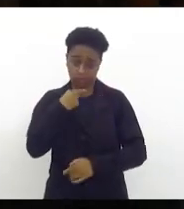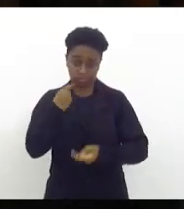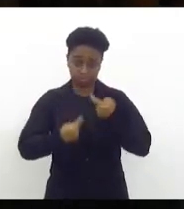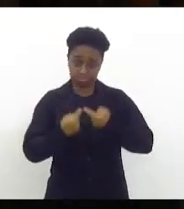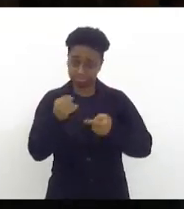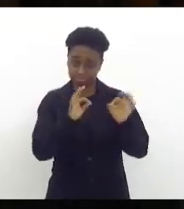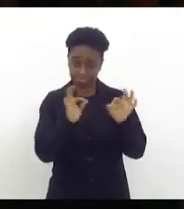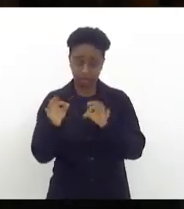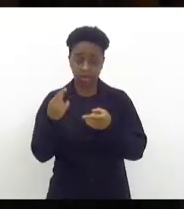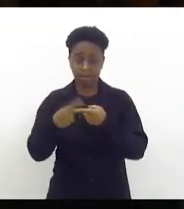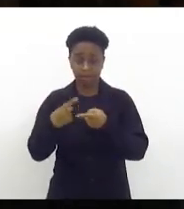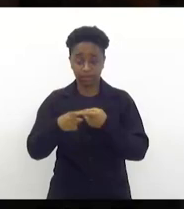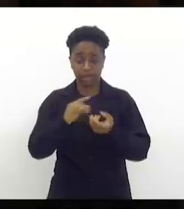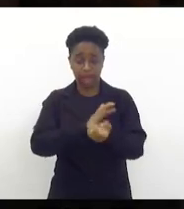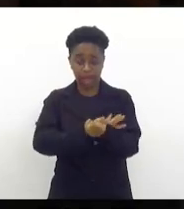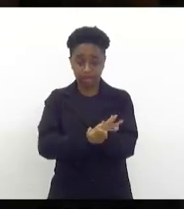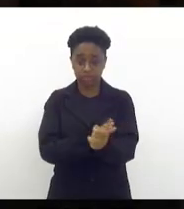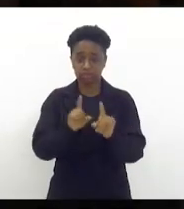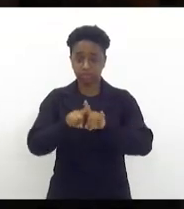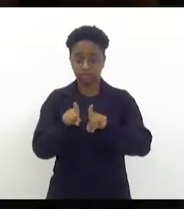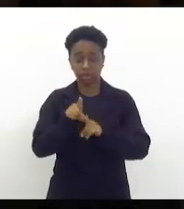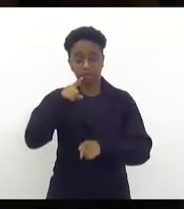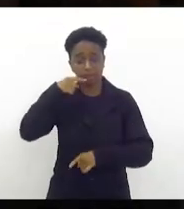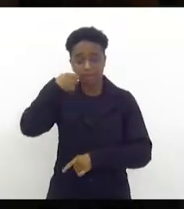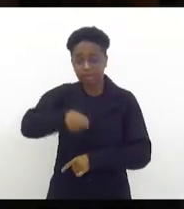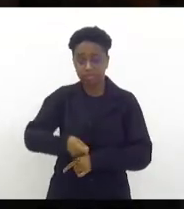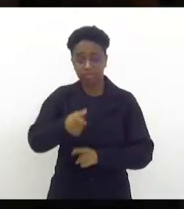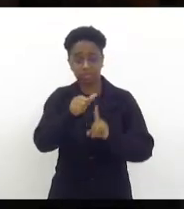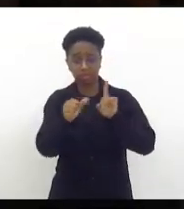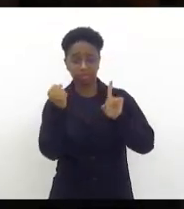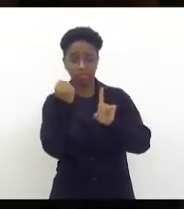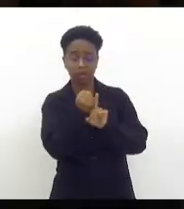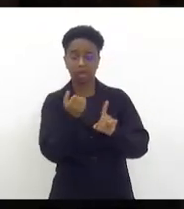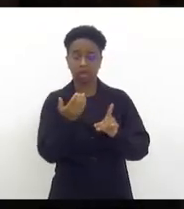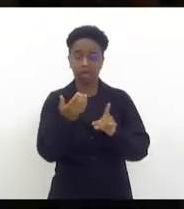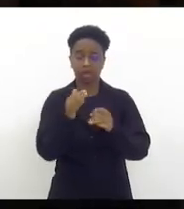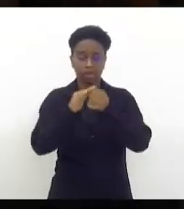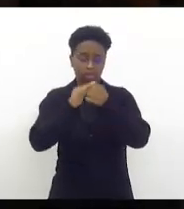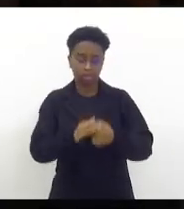debate, já que o racismo e o machismo, a misoginia, foi tão